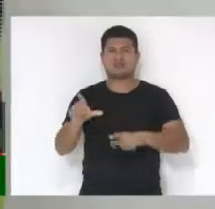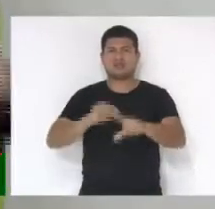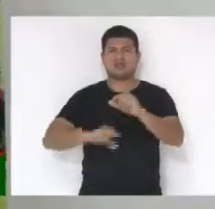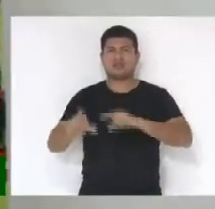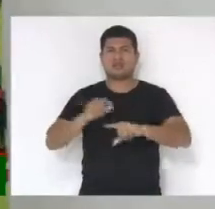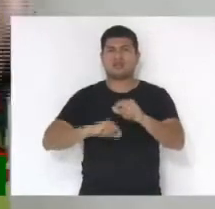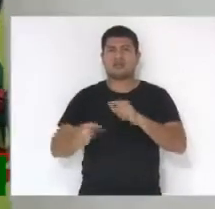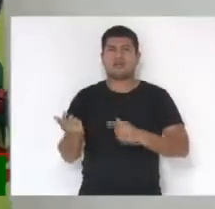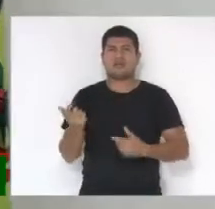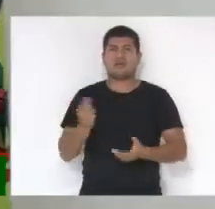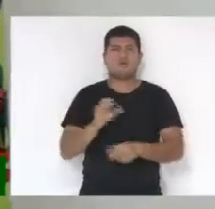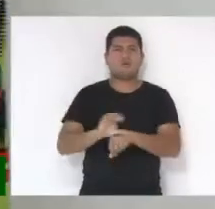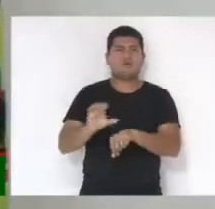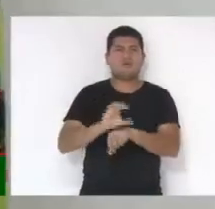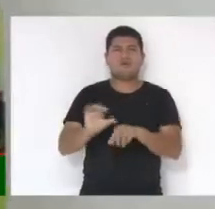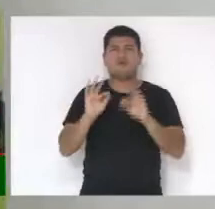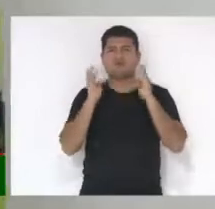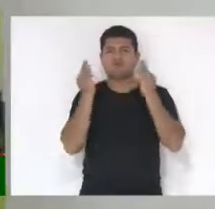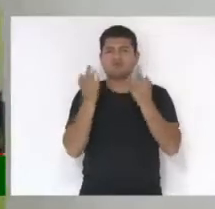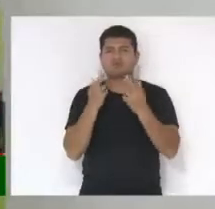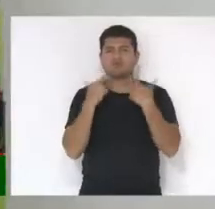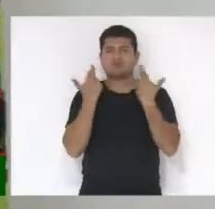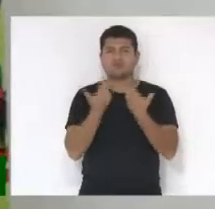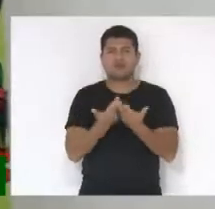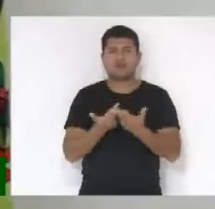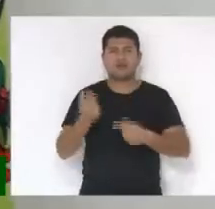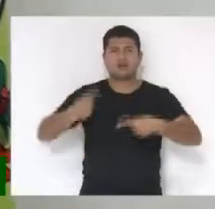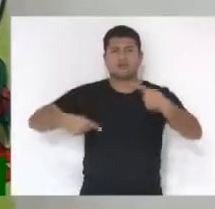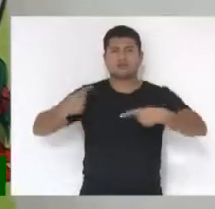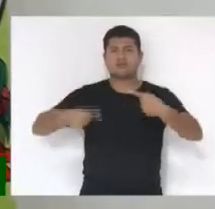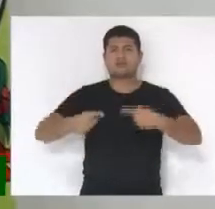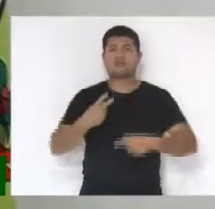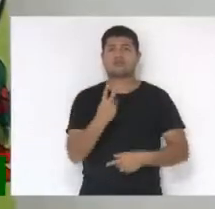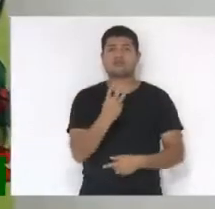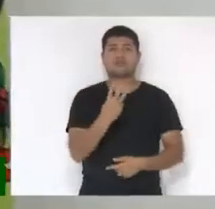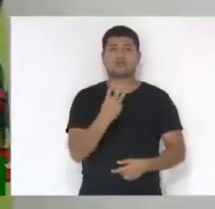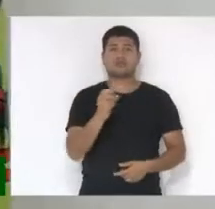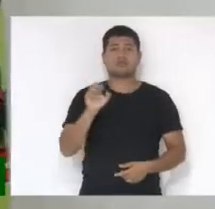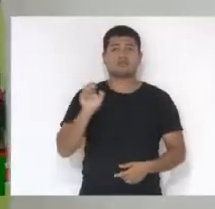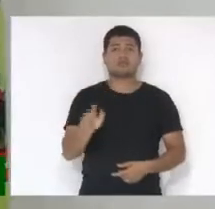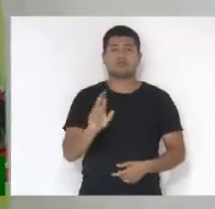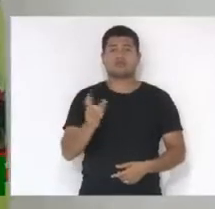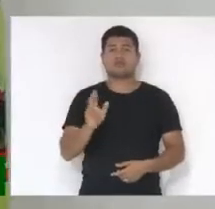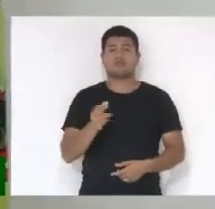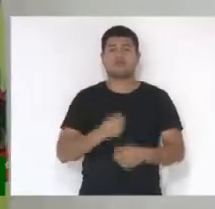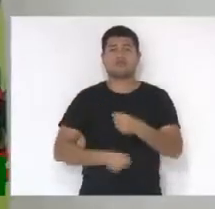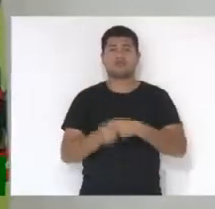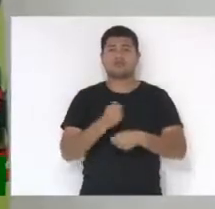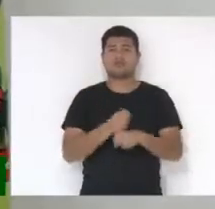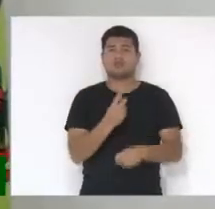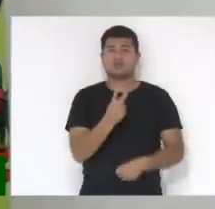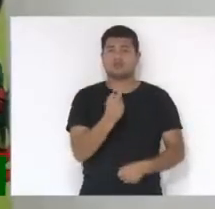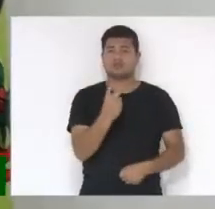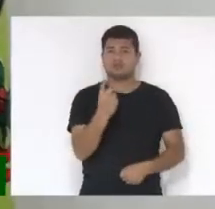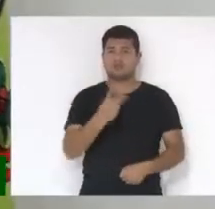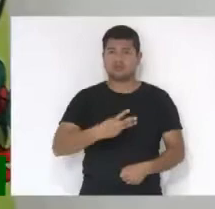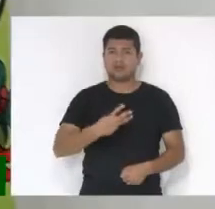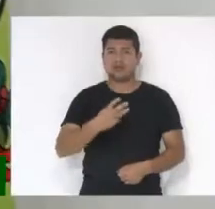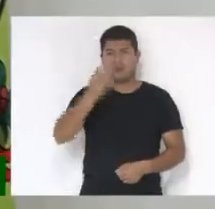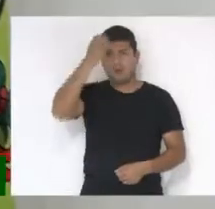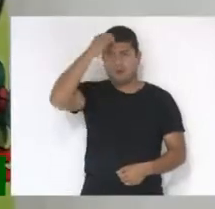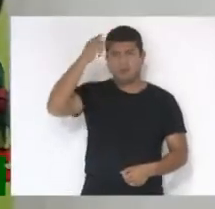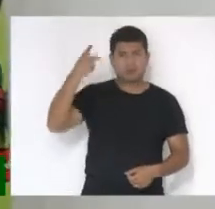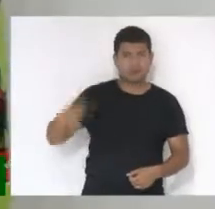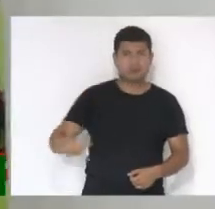seja em cursos, em fóruns, em debates, 230 mil reais. Desde 2013, digo, isso não é culpa desse governo, mas esse governo